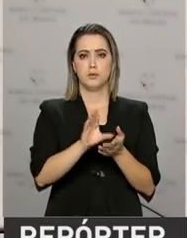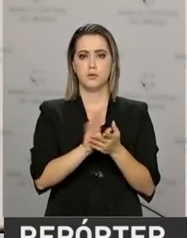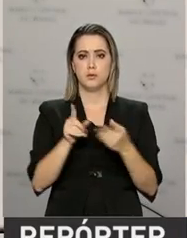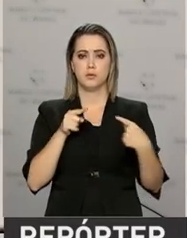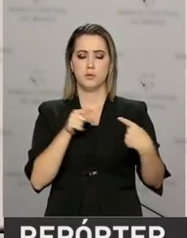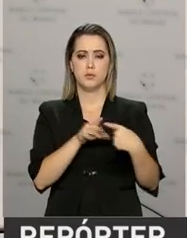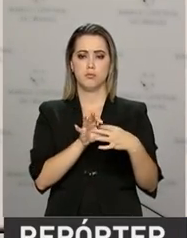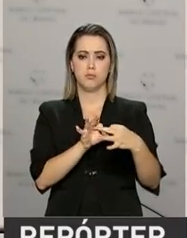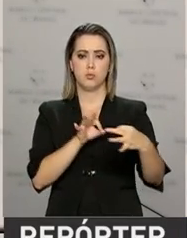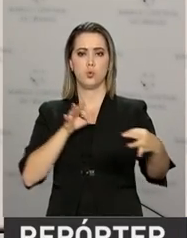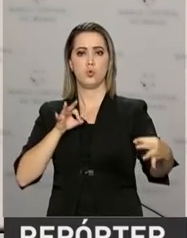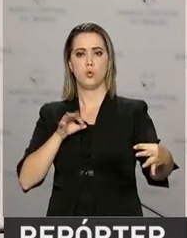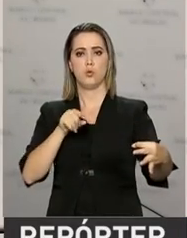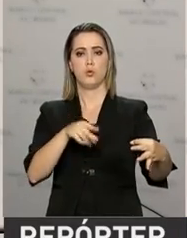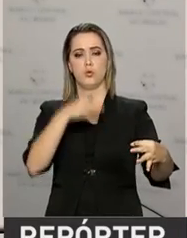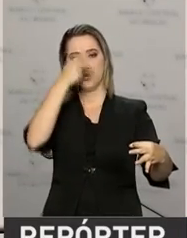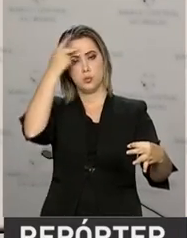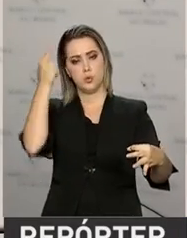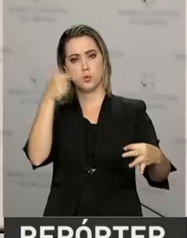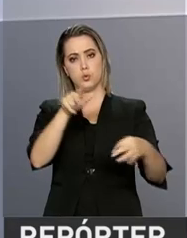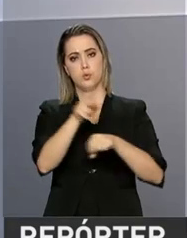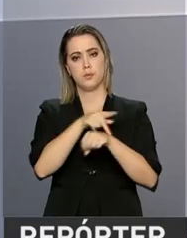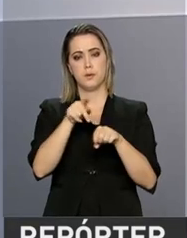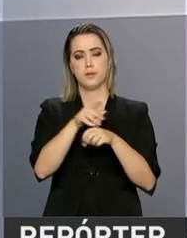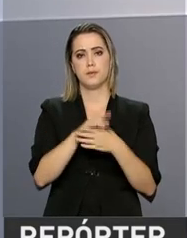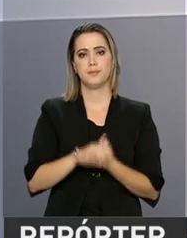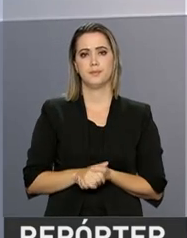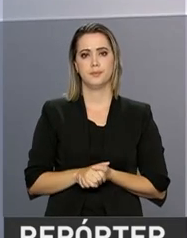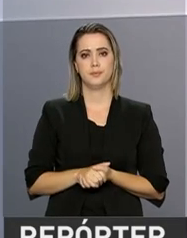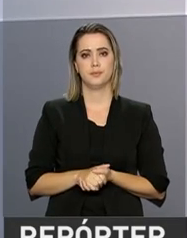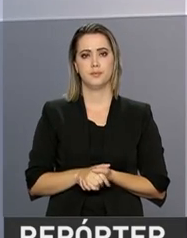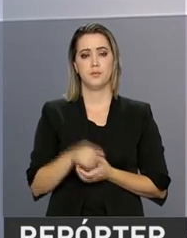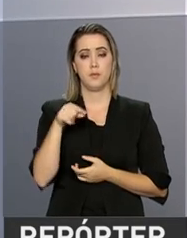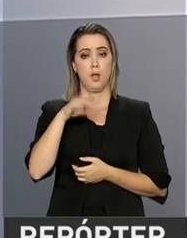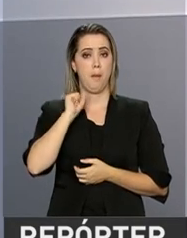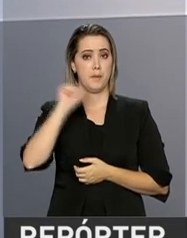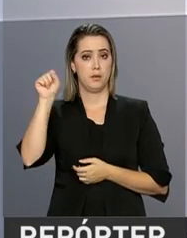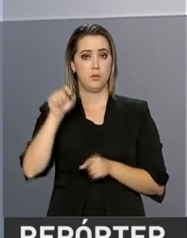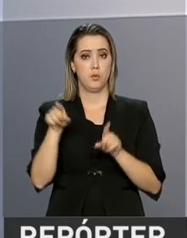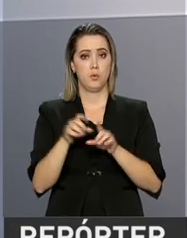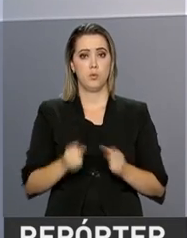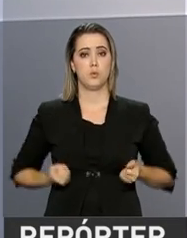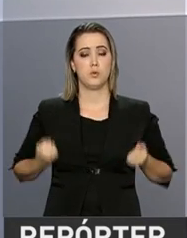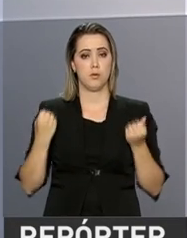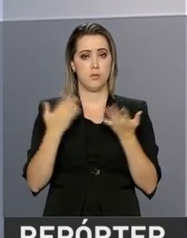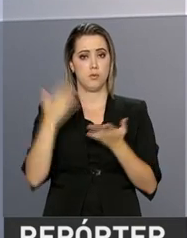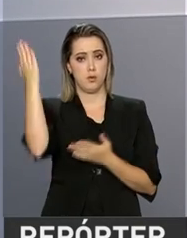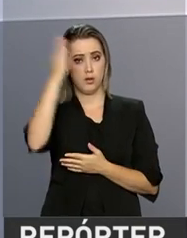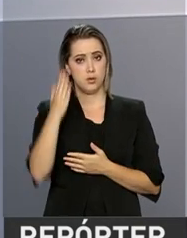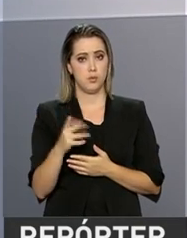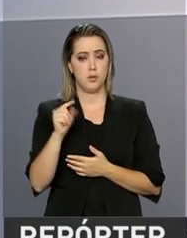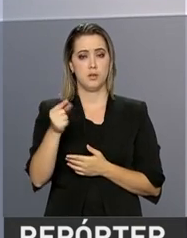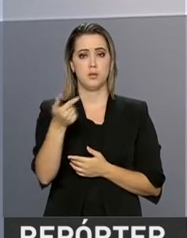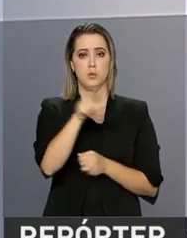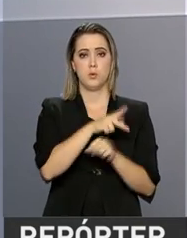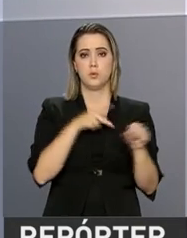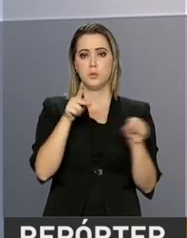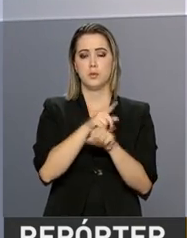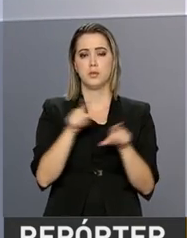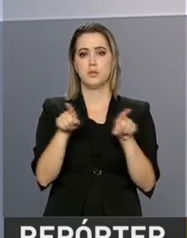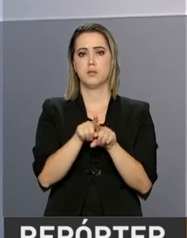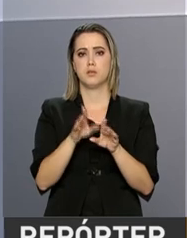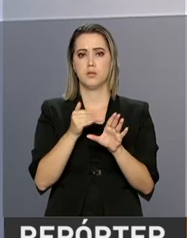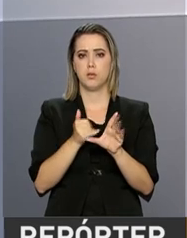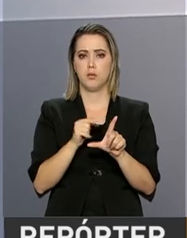prazo eh de investidores estrangeiros no país e ainda no mês de abril os gastos de brasileiros no exterior